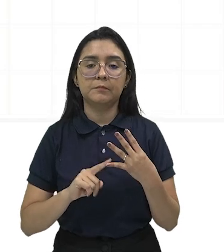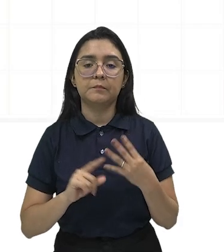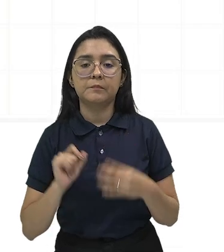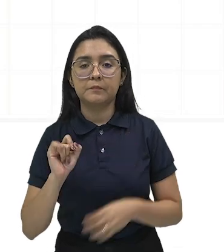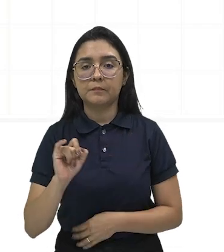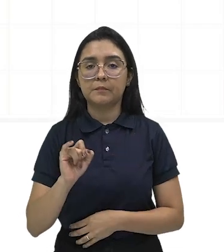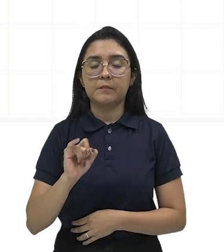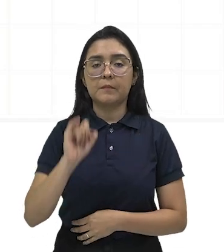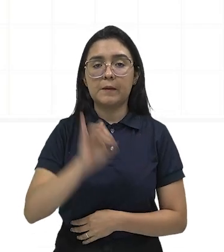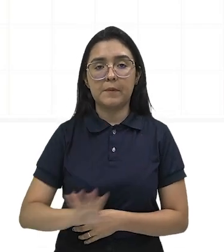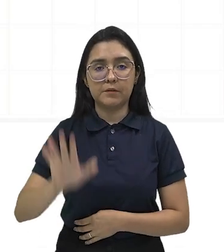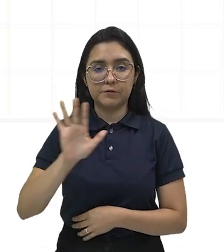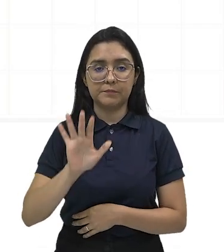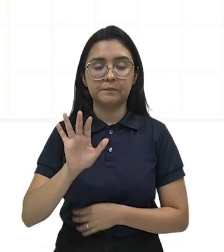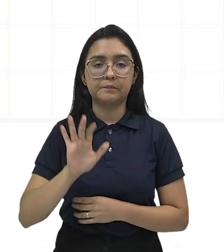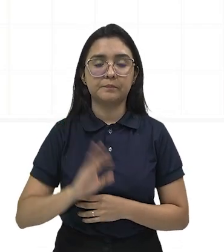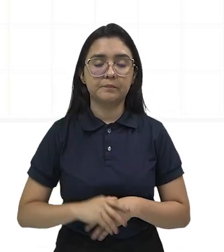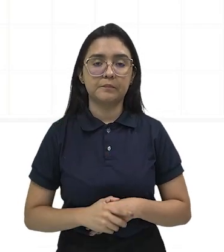e imagem.